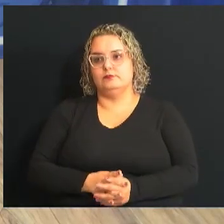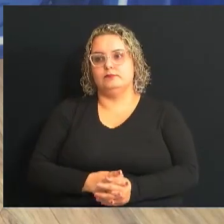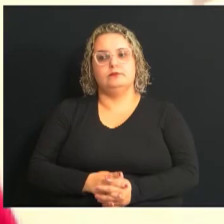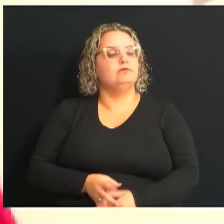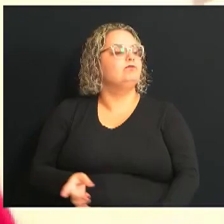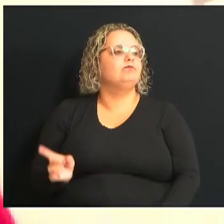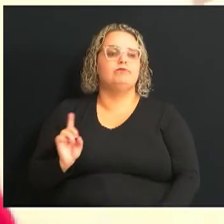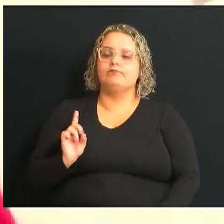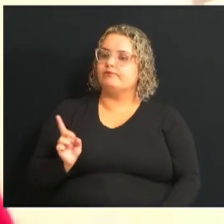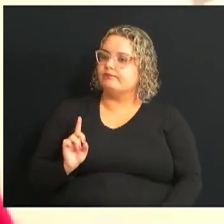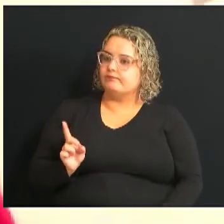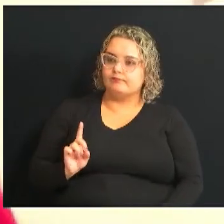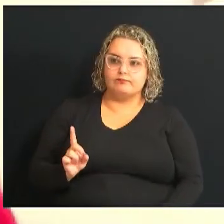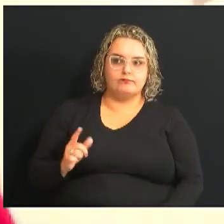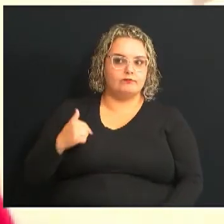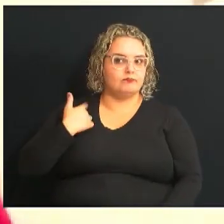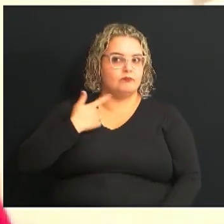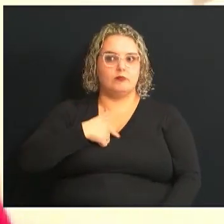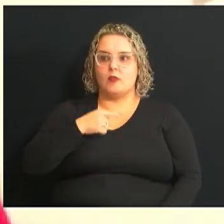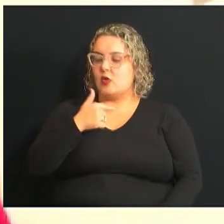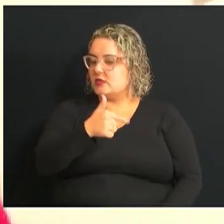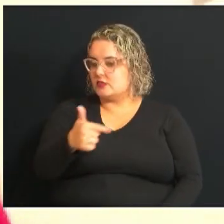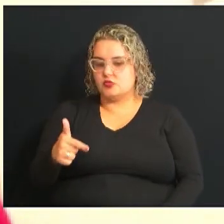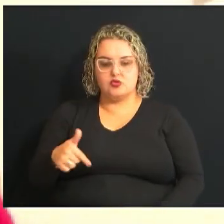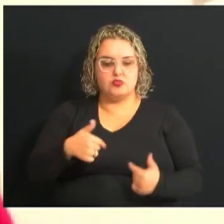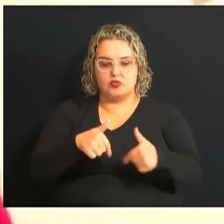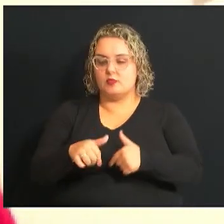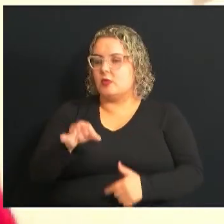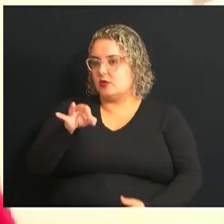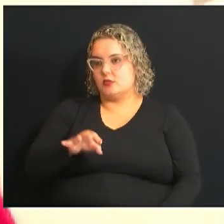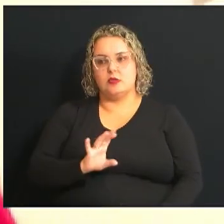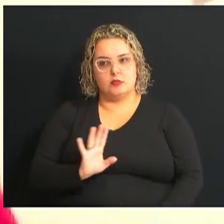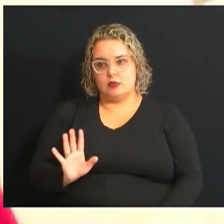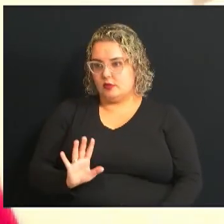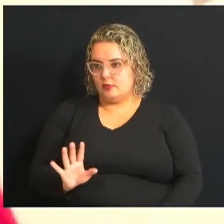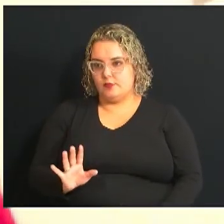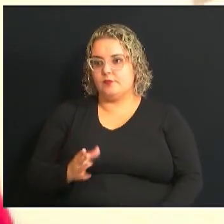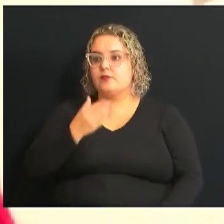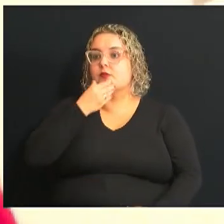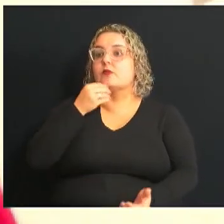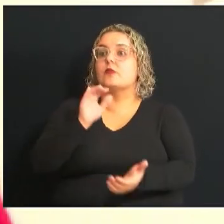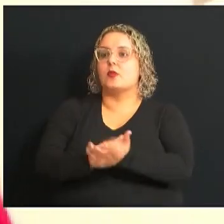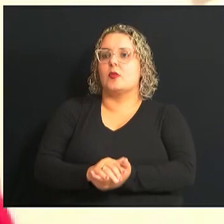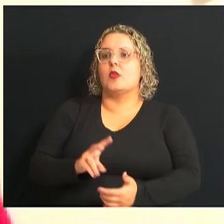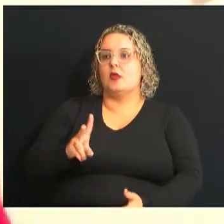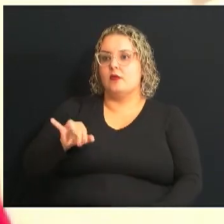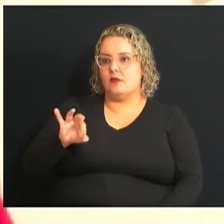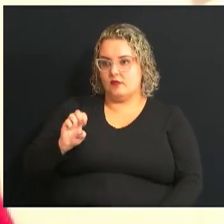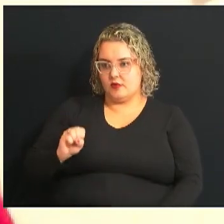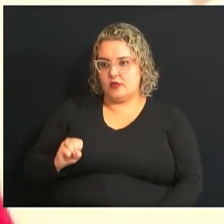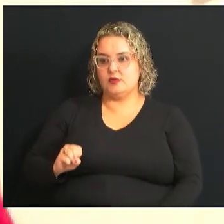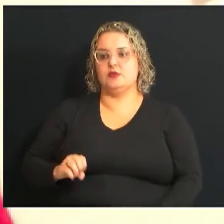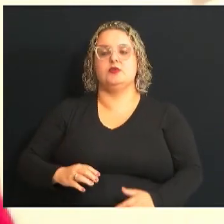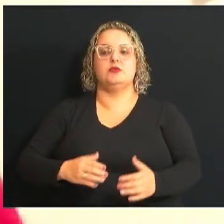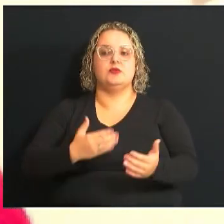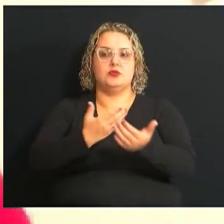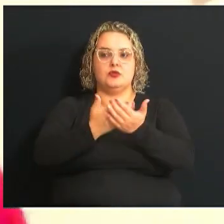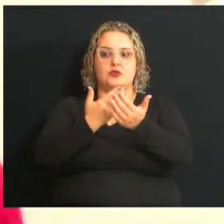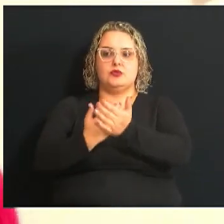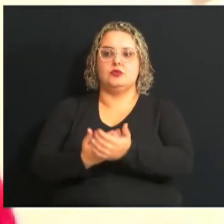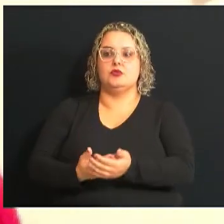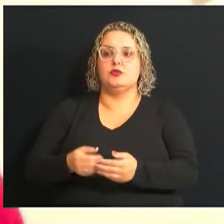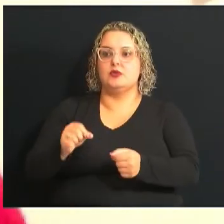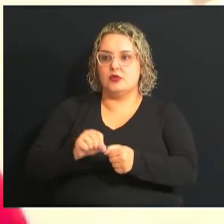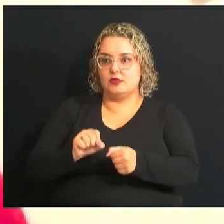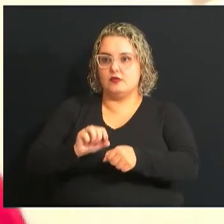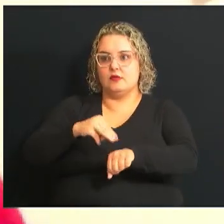Não, nós não viemos com um emprego, a gente veio, o meu marido veio com visto de estudo, porque ele veio fazer um mestrado